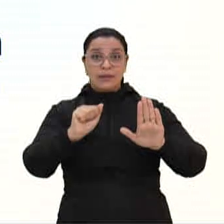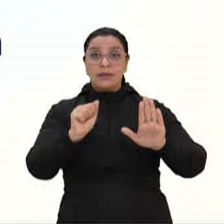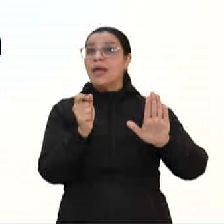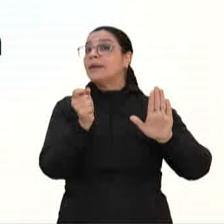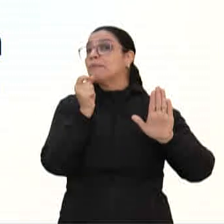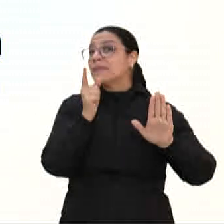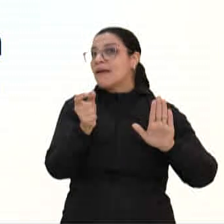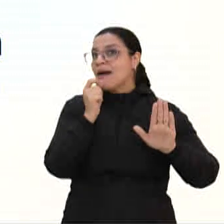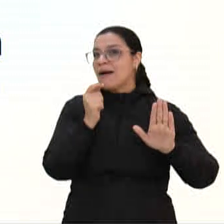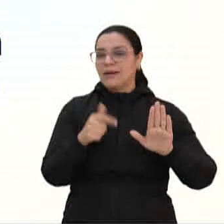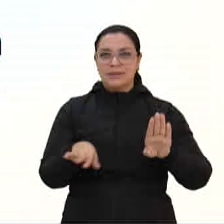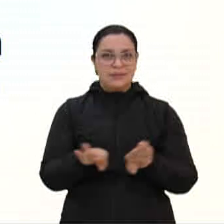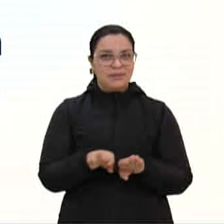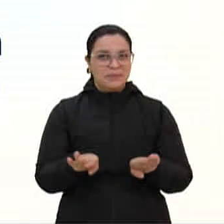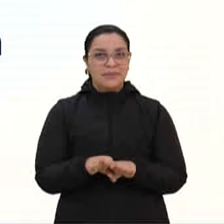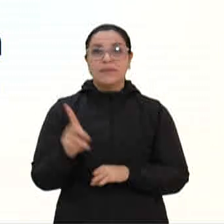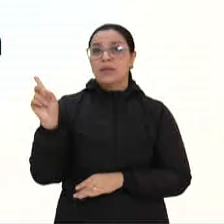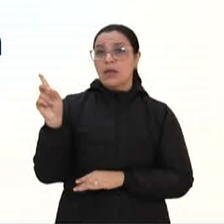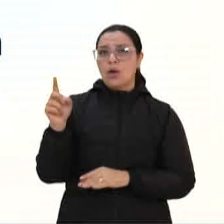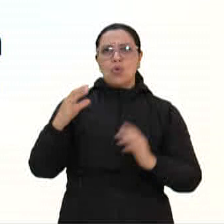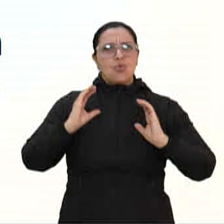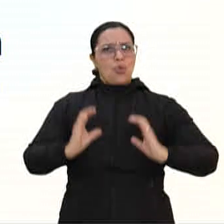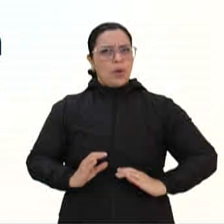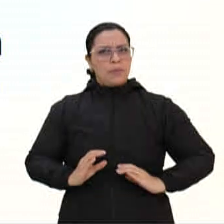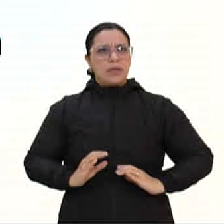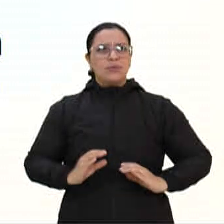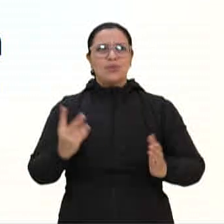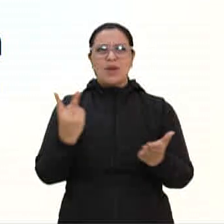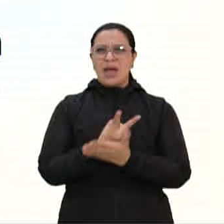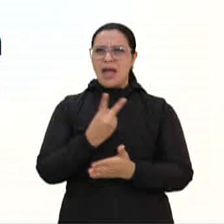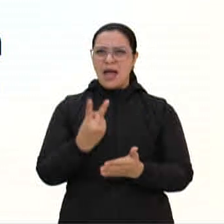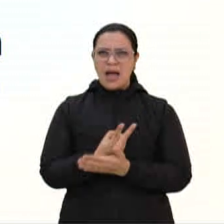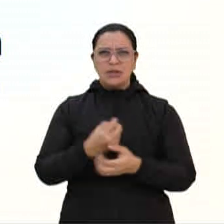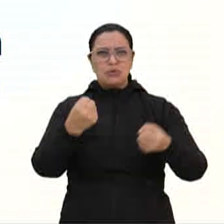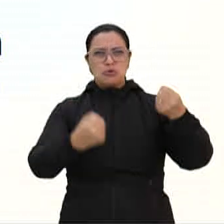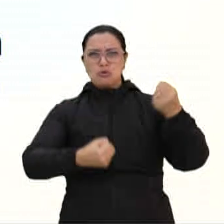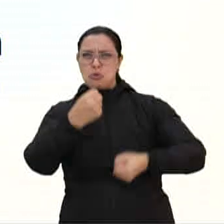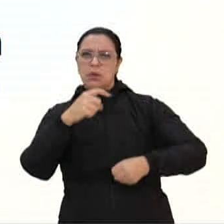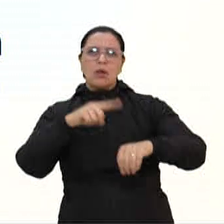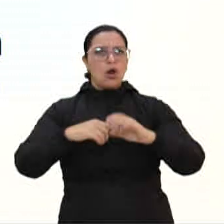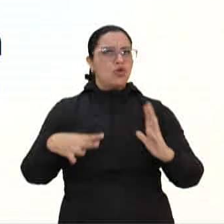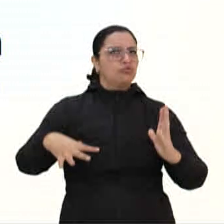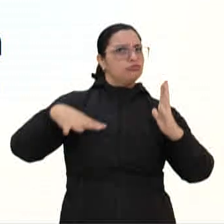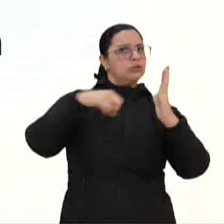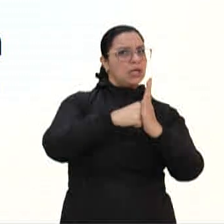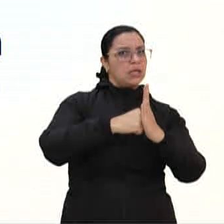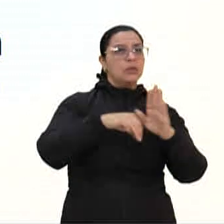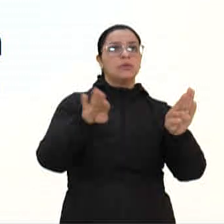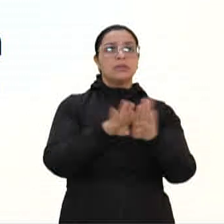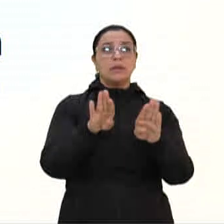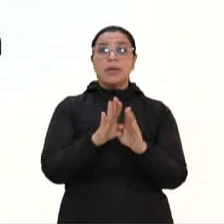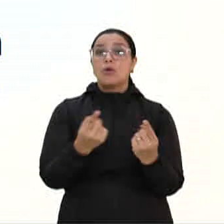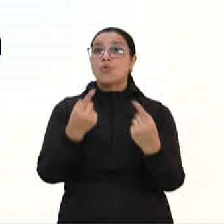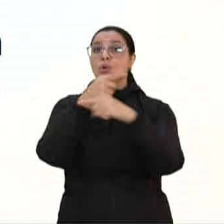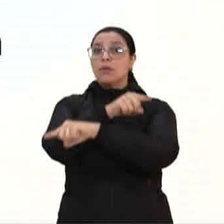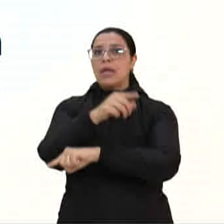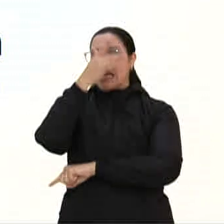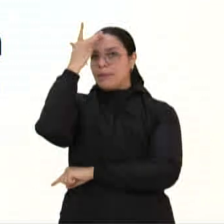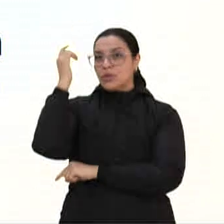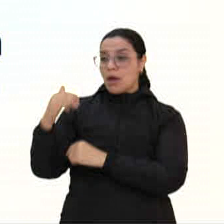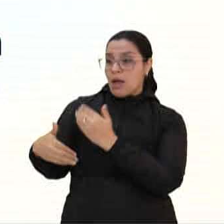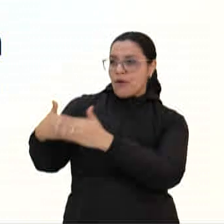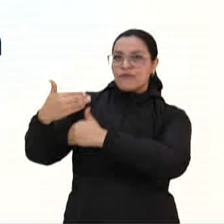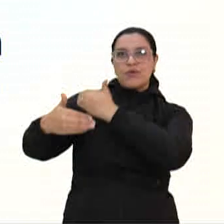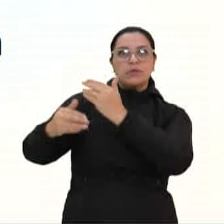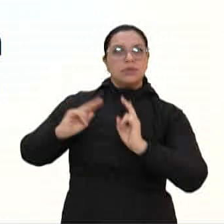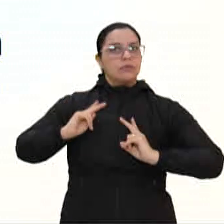humor? O comportamento ridículo de motoristas numa situação debatida, contrapondo com a ideia de evolução do